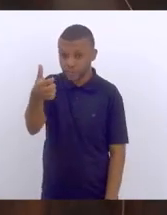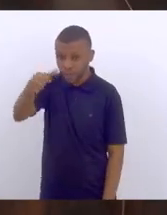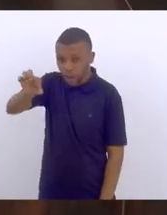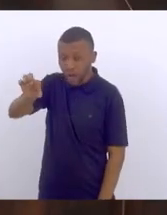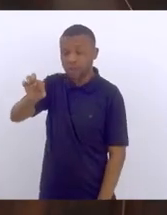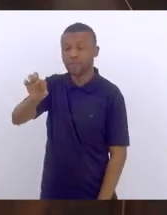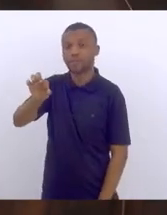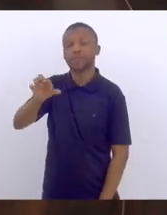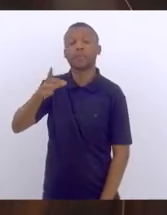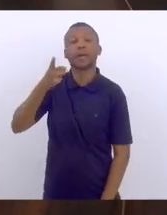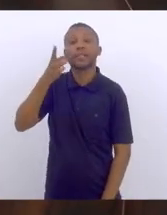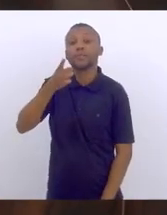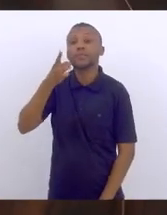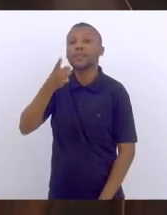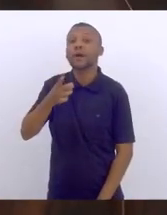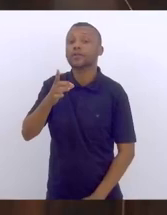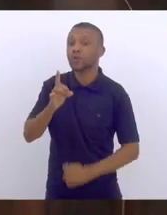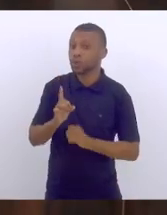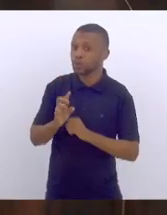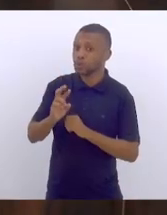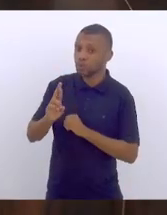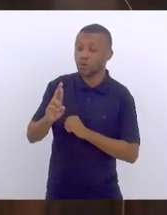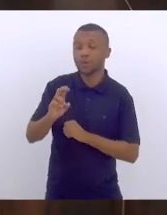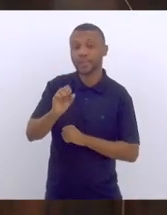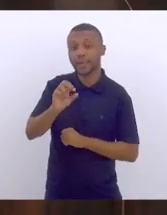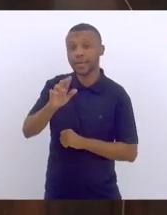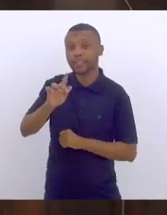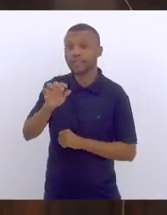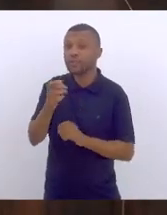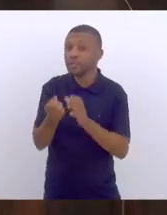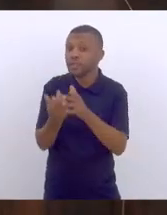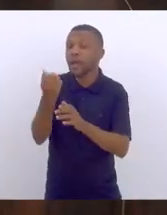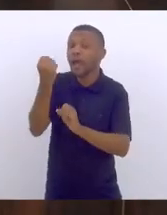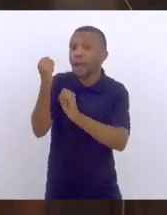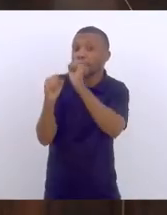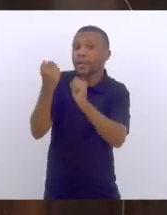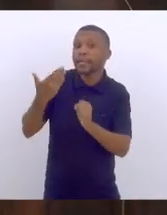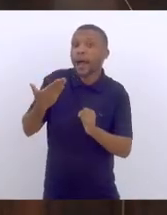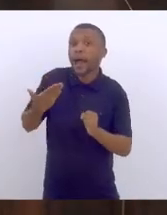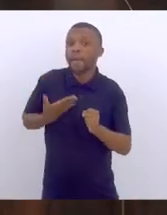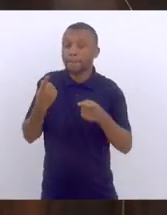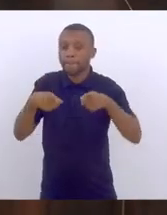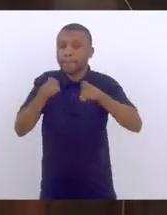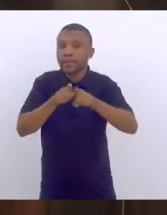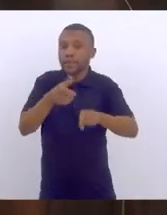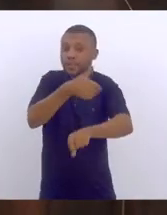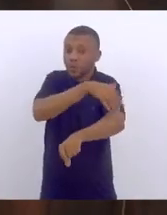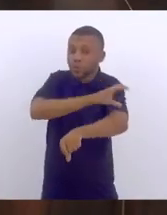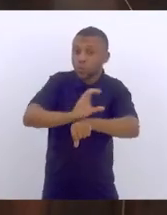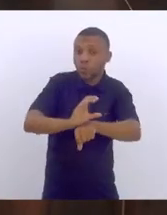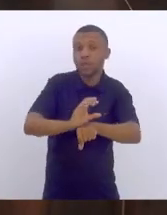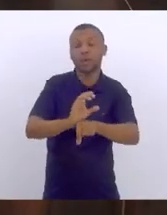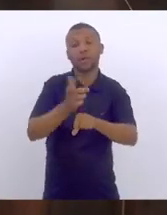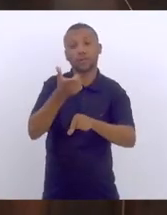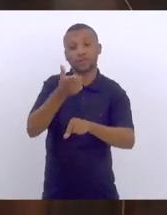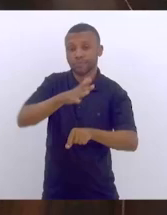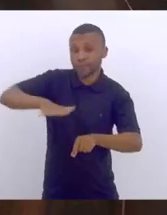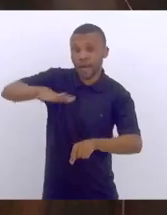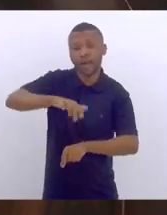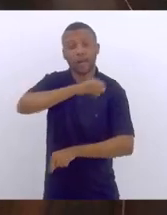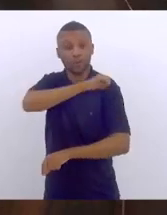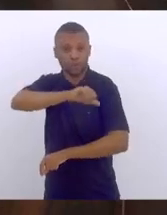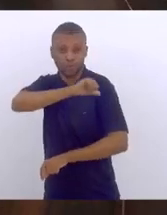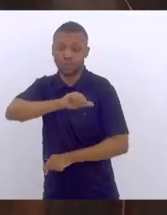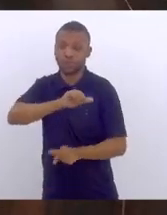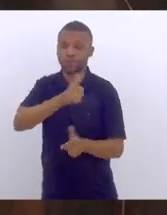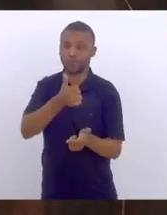Dr. Serginho, que cria o programa Empresa Amiga da Cultura no âmbito do Estado do Rio de Janeiro. Pareceres às emendas de plenário da Comissão de Constituição e